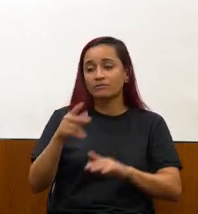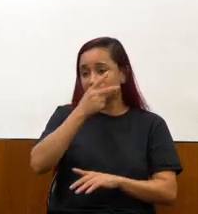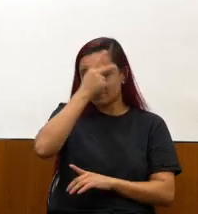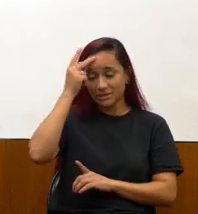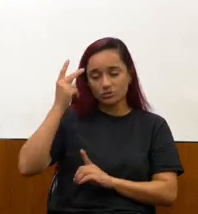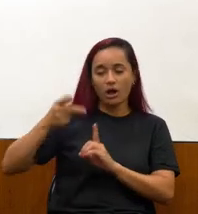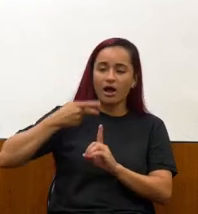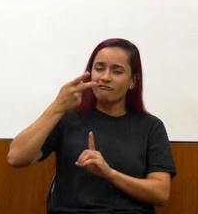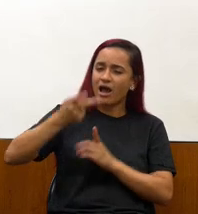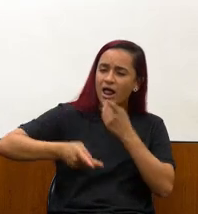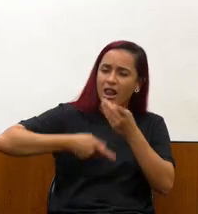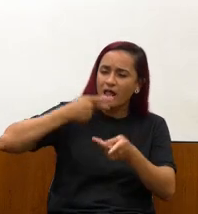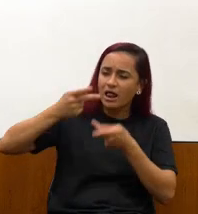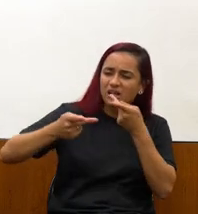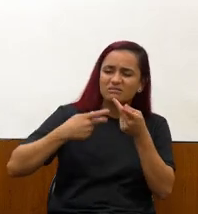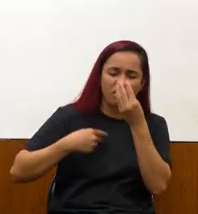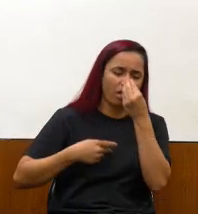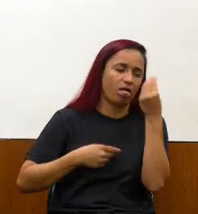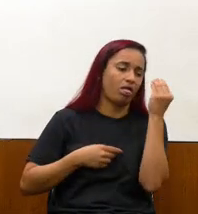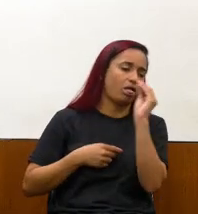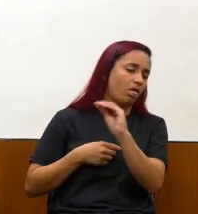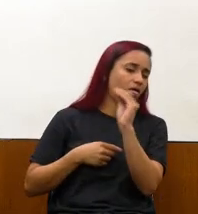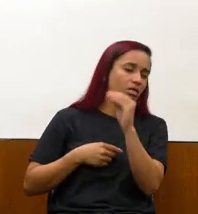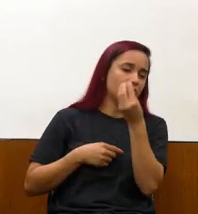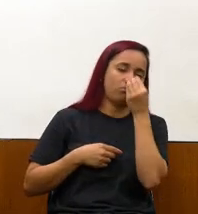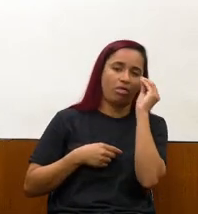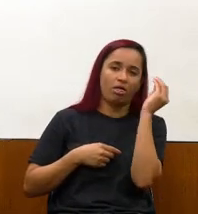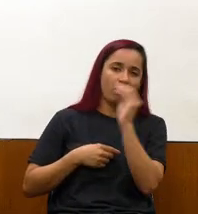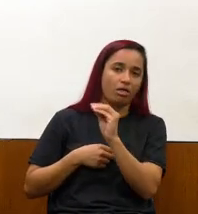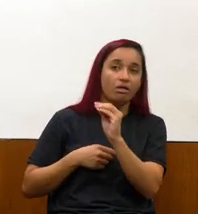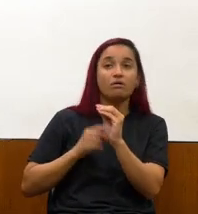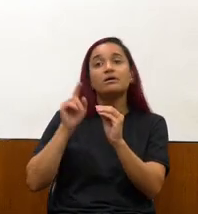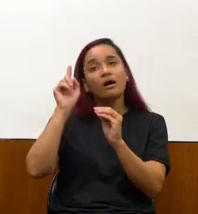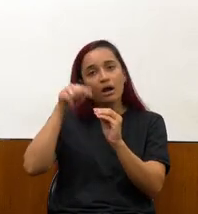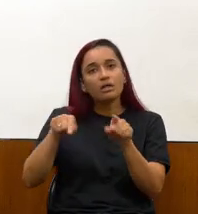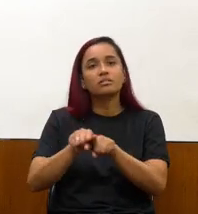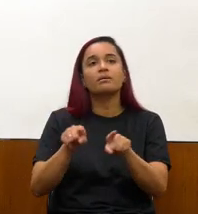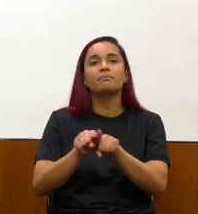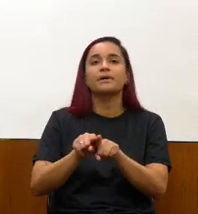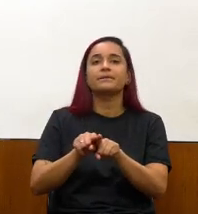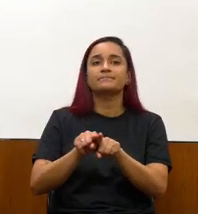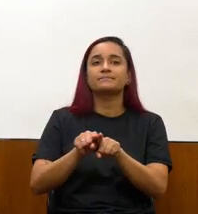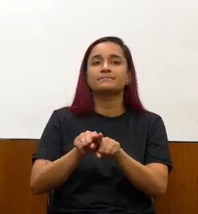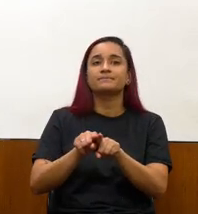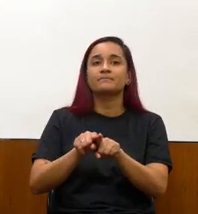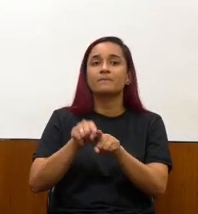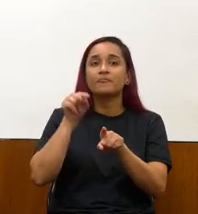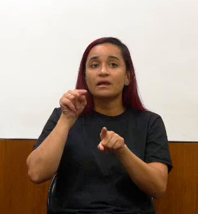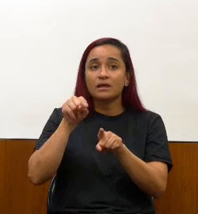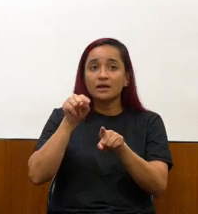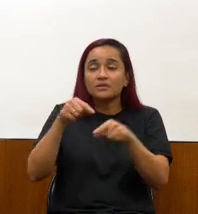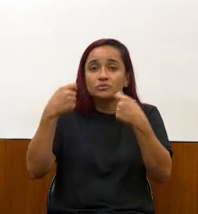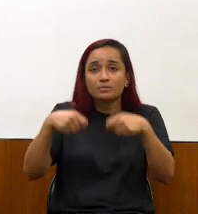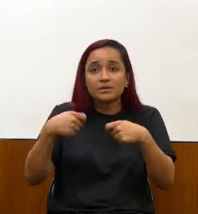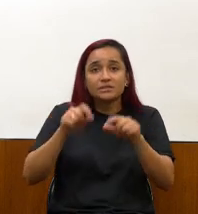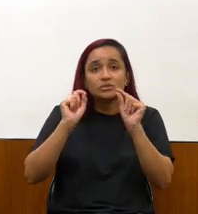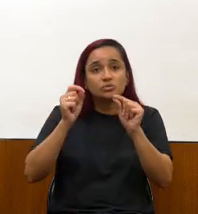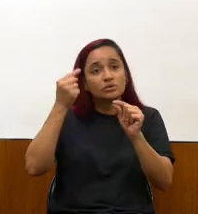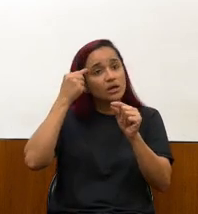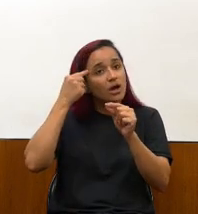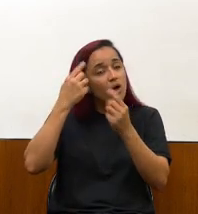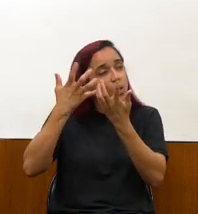conversa, justamente para propor uma posição na medida que aquela pessoa está falando. Isso gera um espaço demais